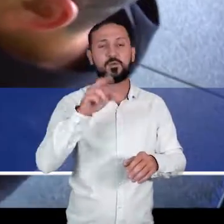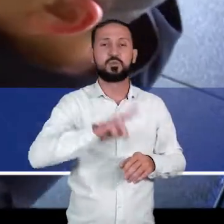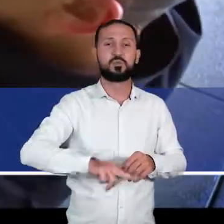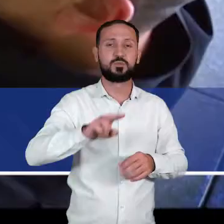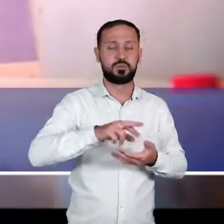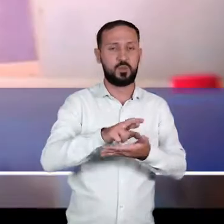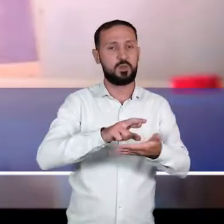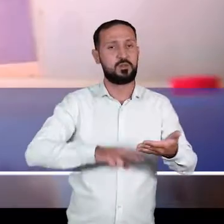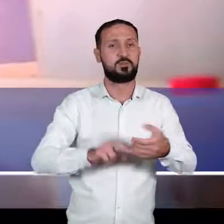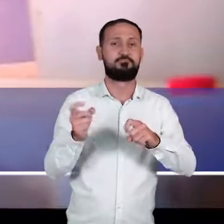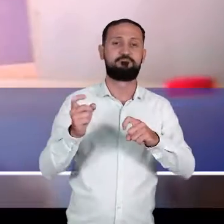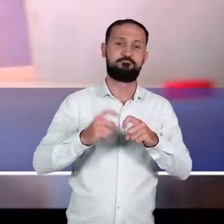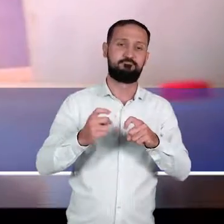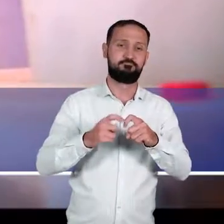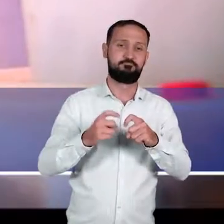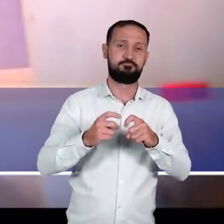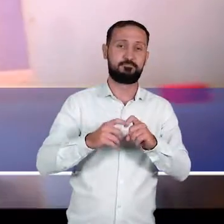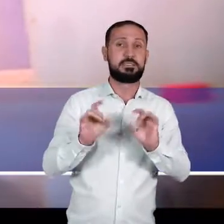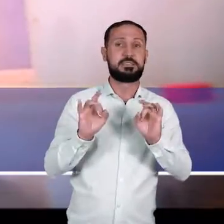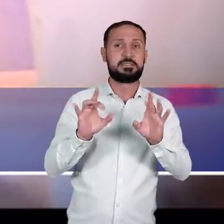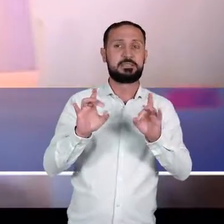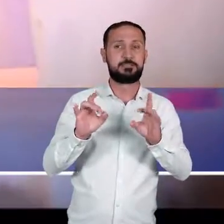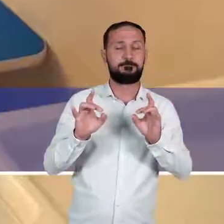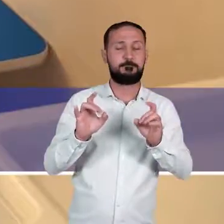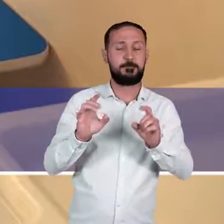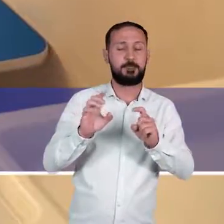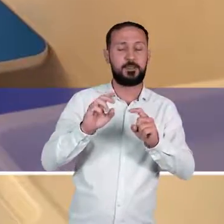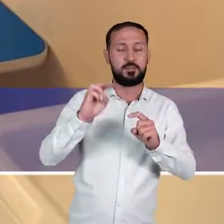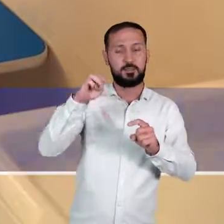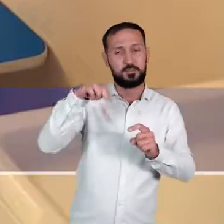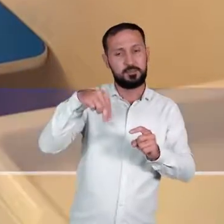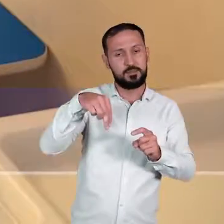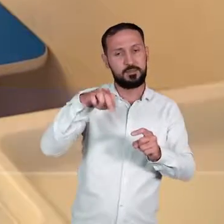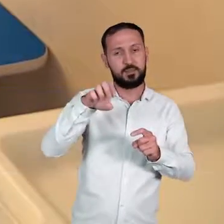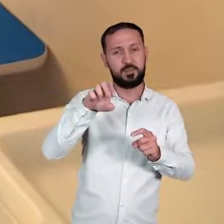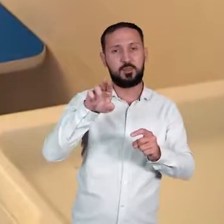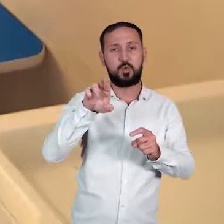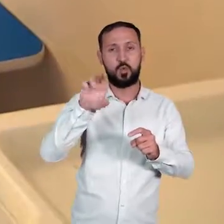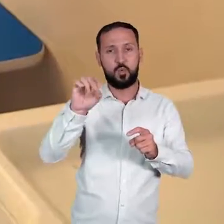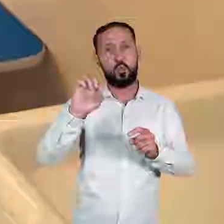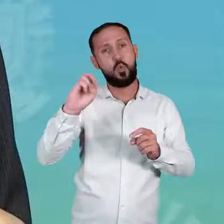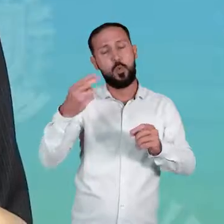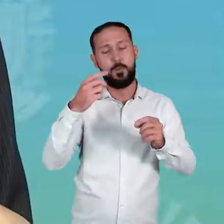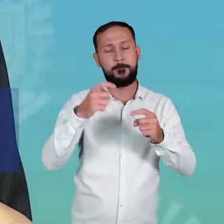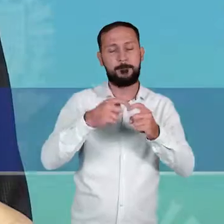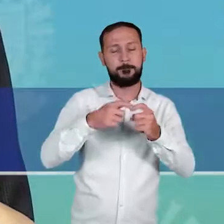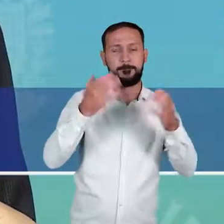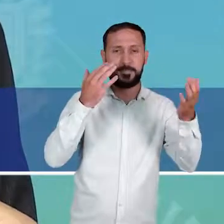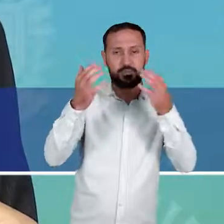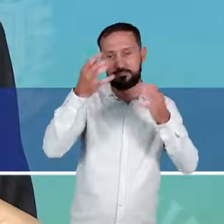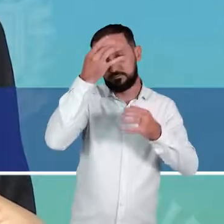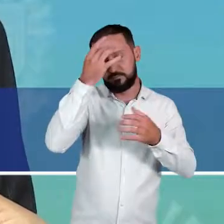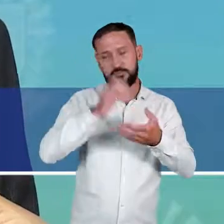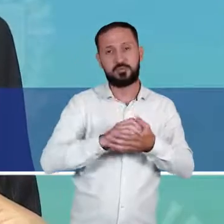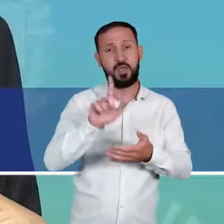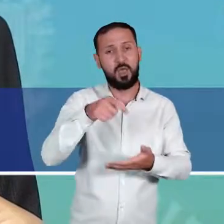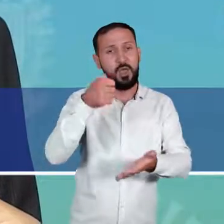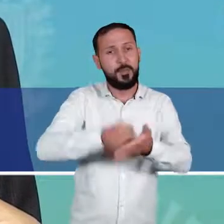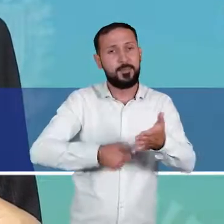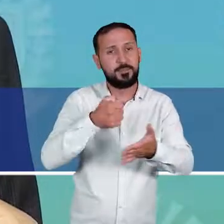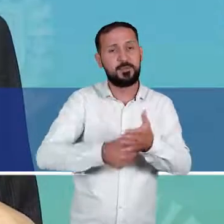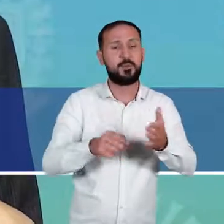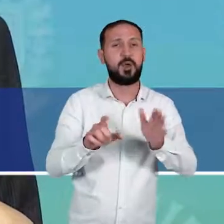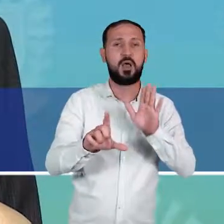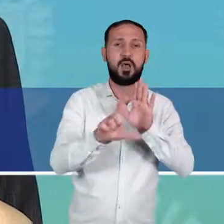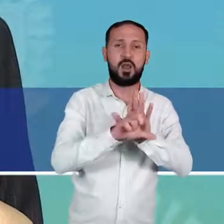de um relatório médico de especialista em neurologia ou psiquiatria. Essa é uma obrigatoriedade, né? Uma lei